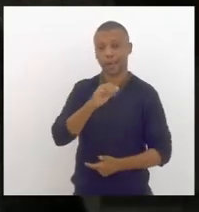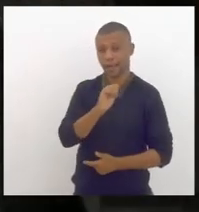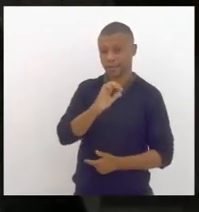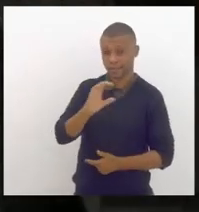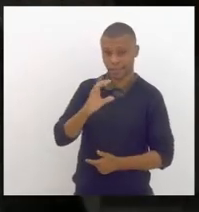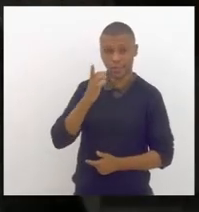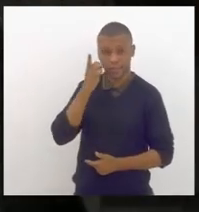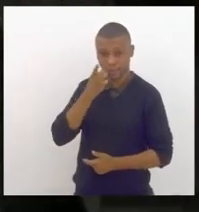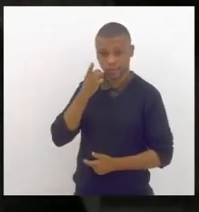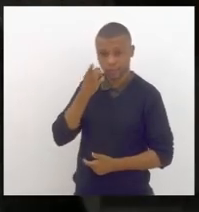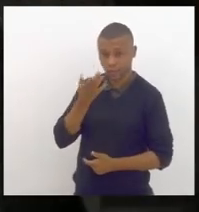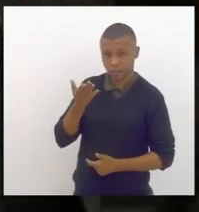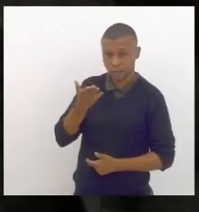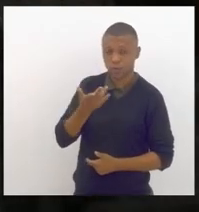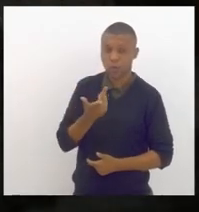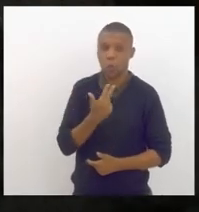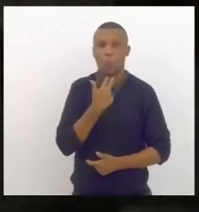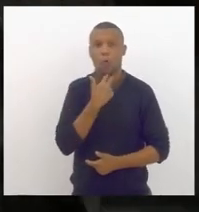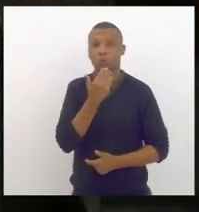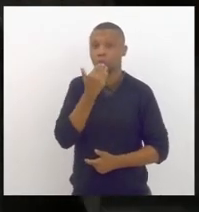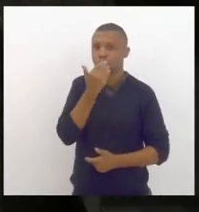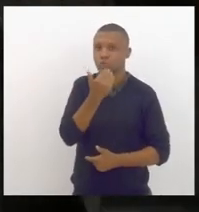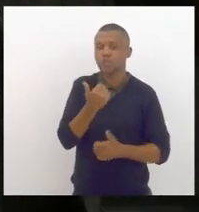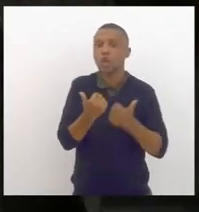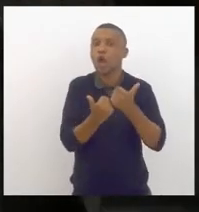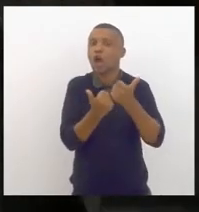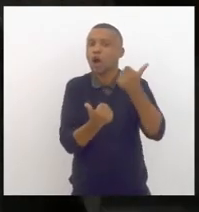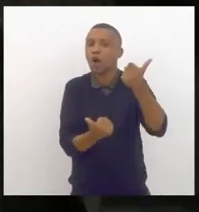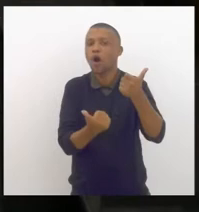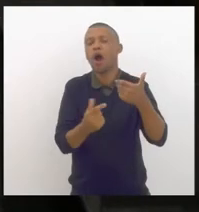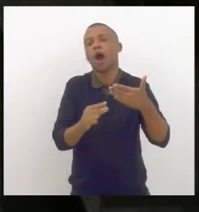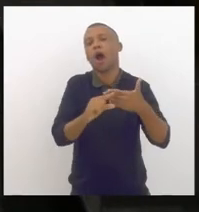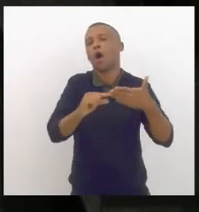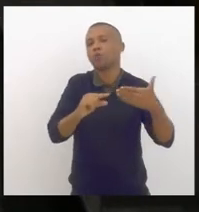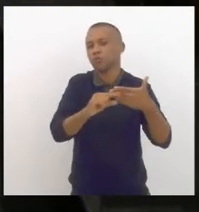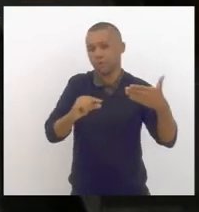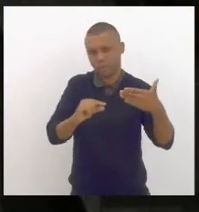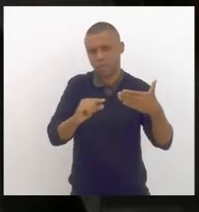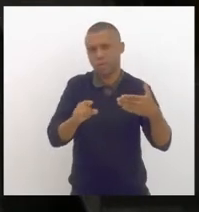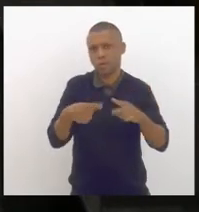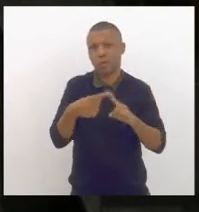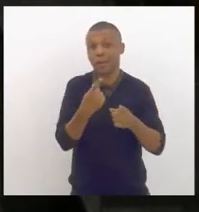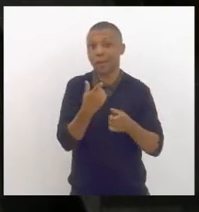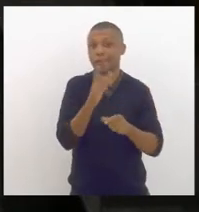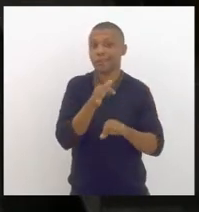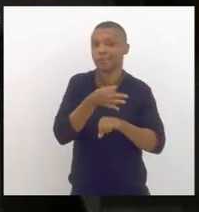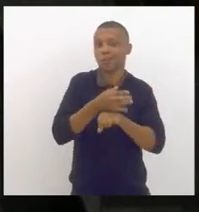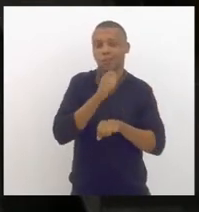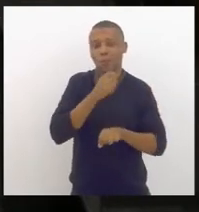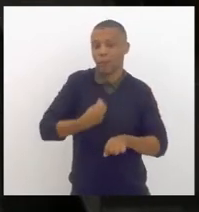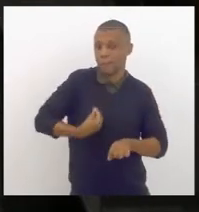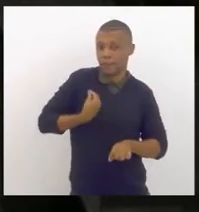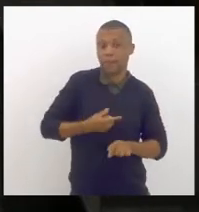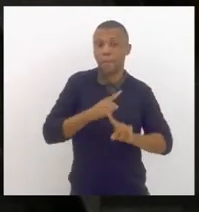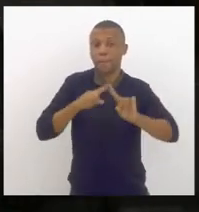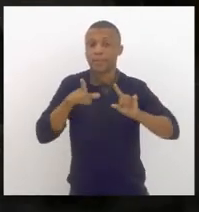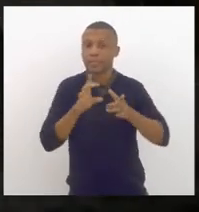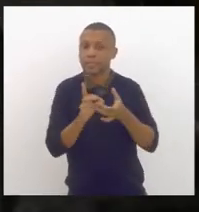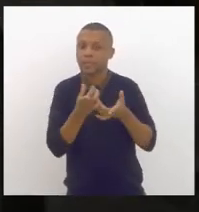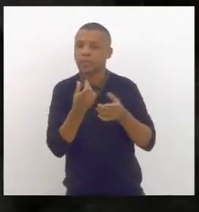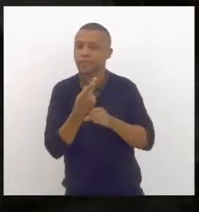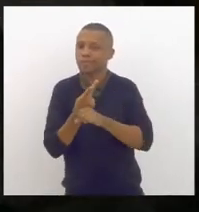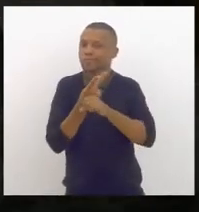posso nem pedir coautoria, porque ainda não está presente, mas que concede a medalha